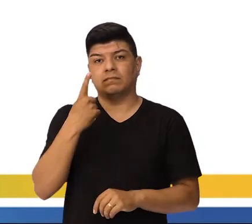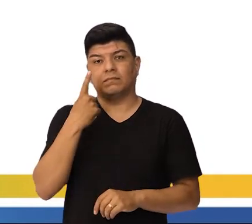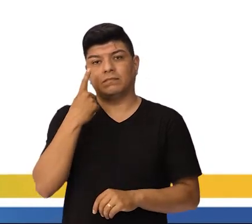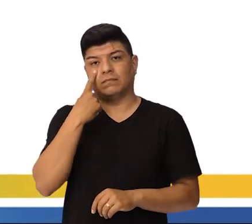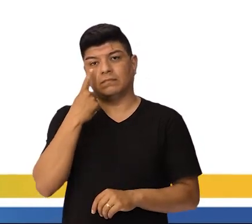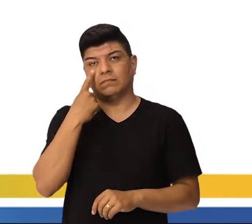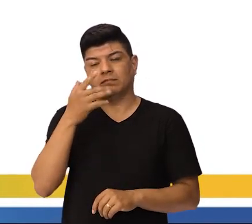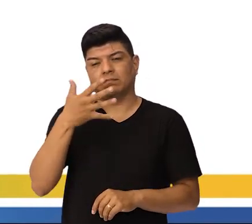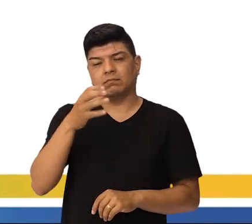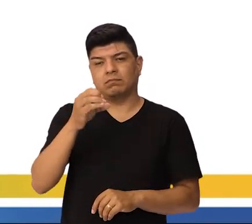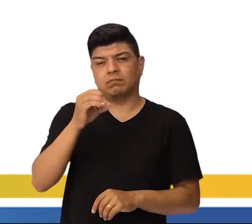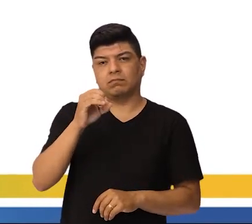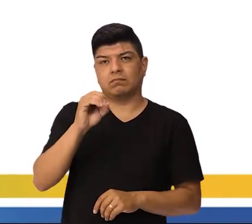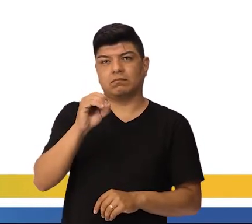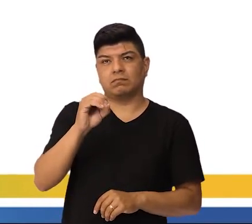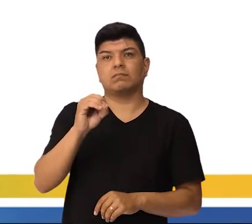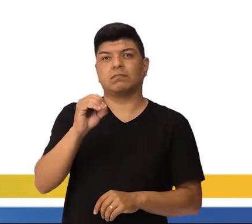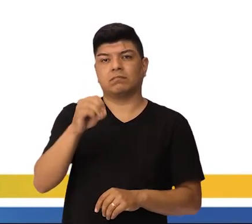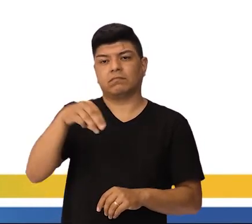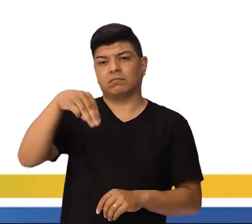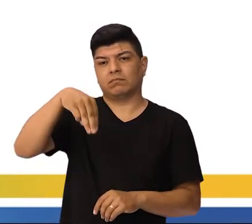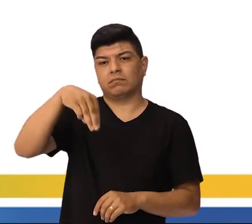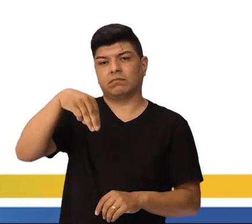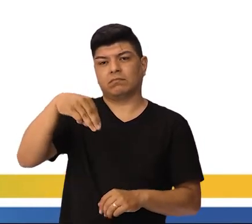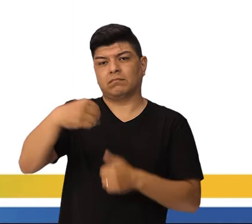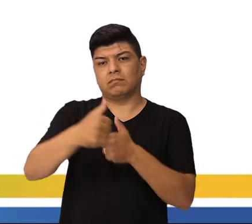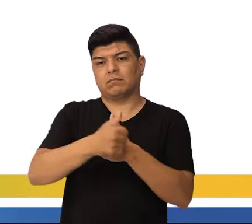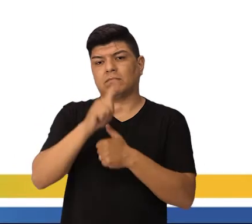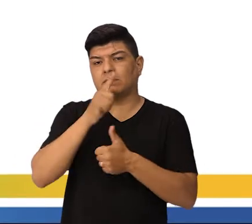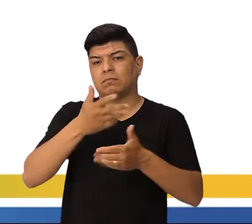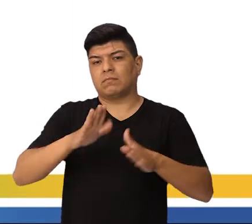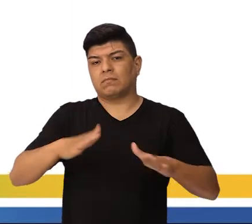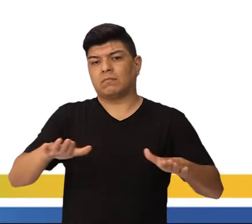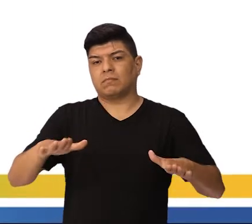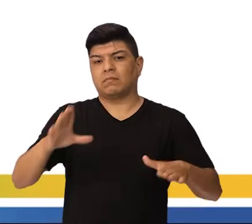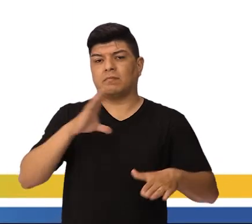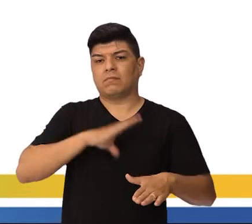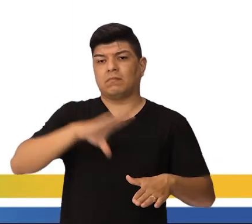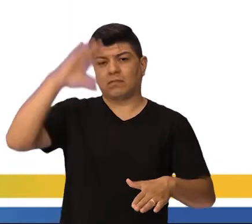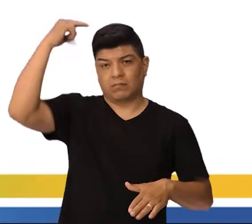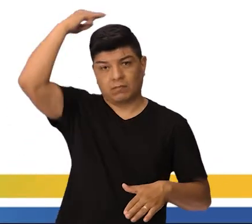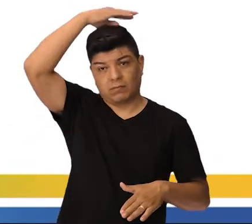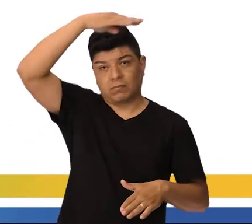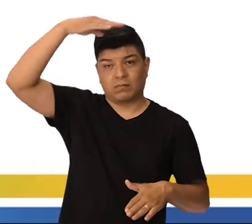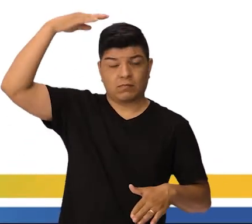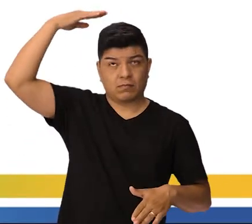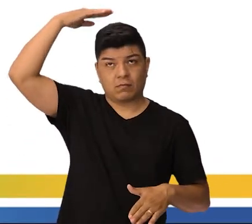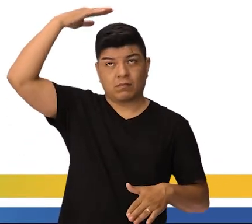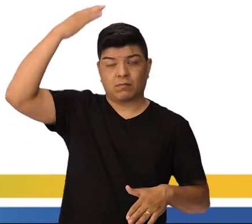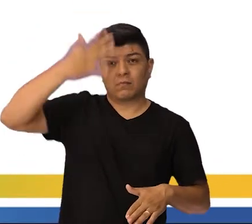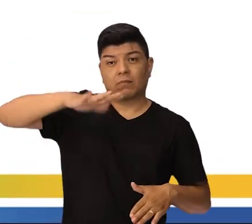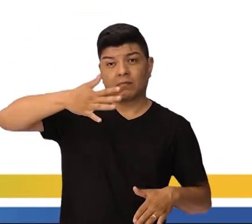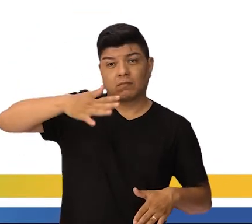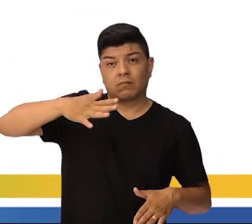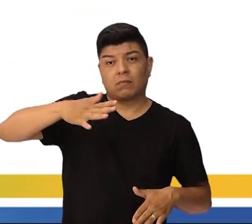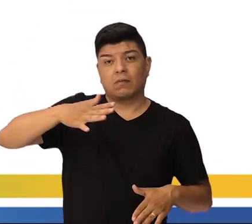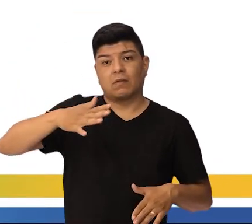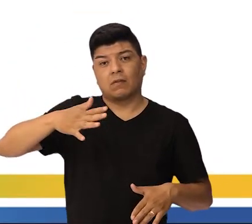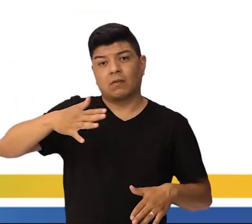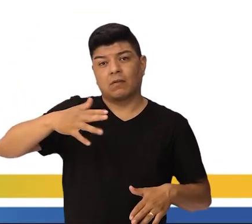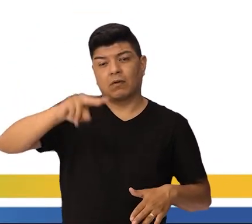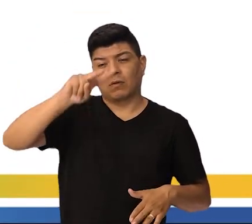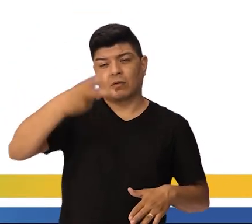aí de 0 metro em relação ao nível do mar. Aí chega na Cidade do México, na outra seta, na faixa de um pouco mais de